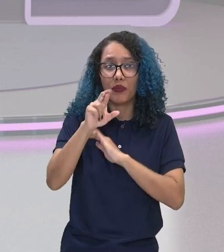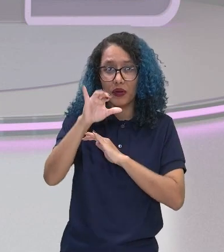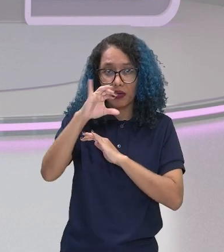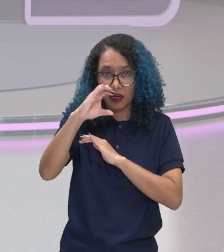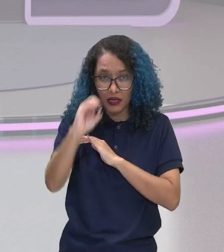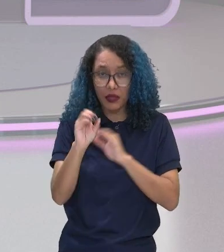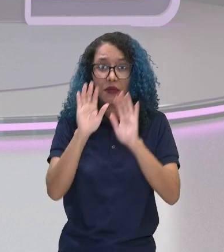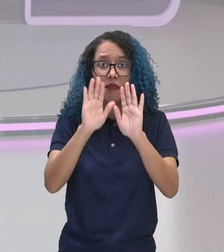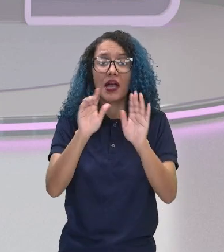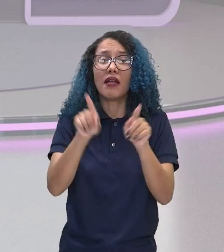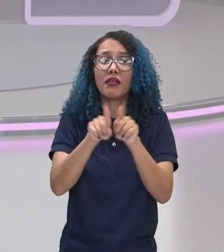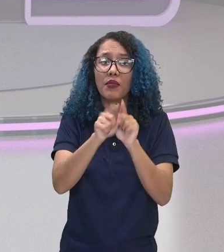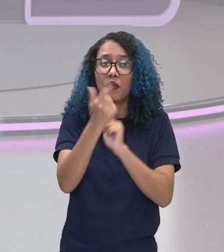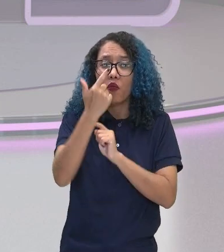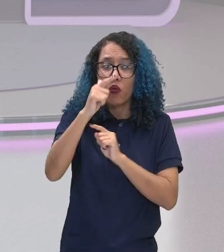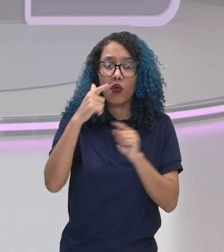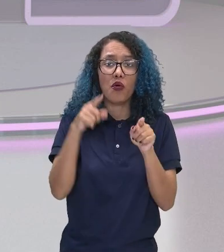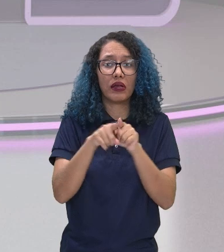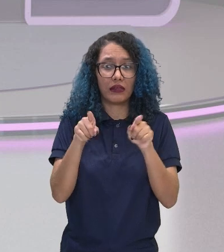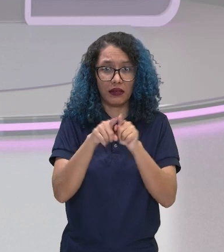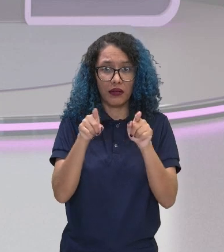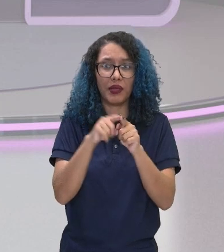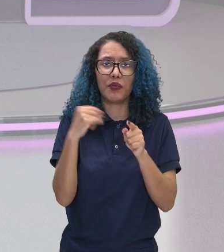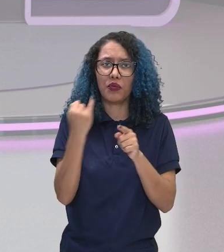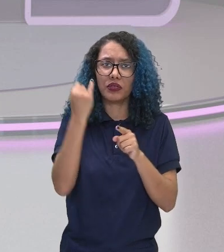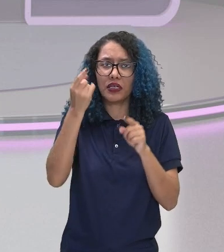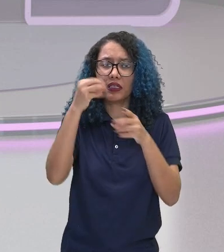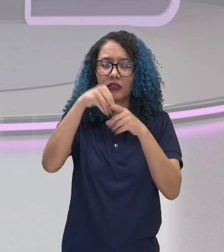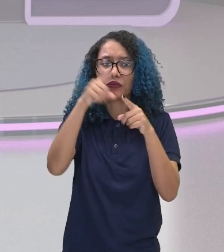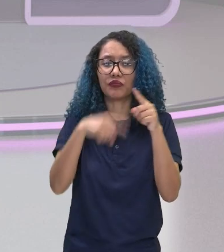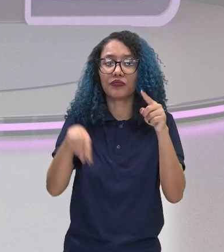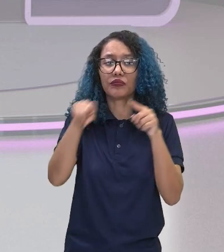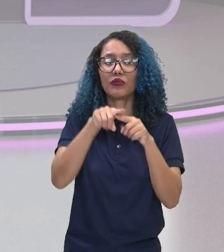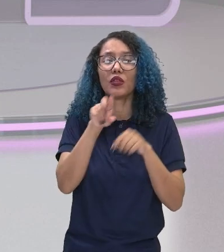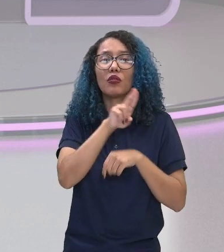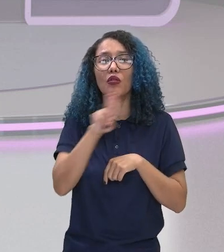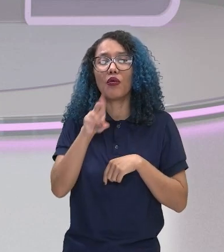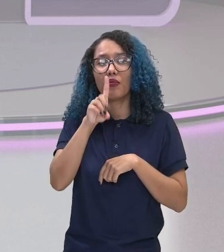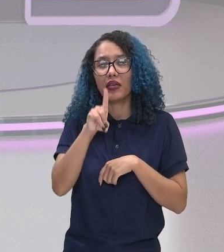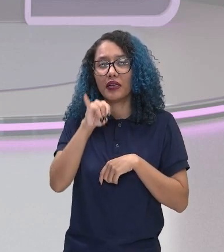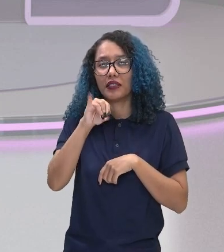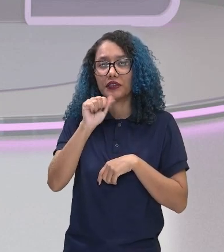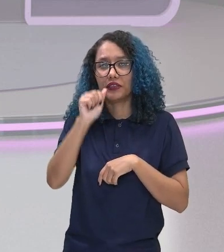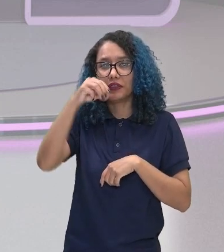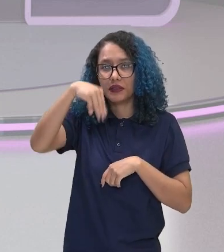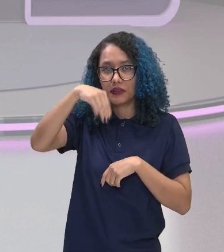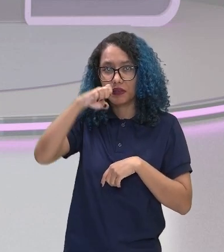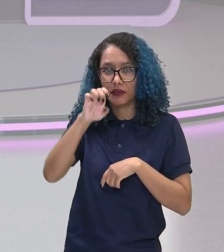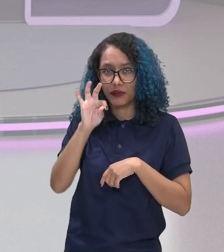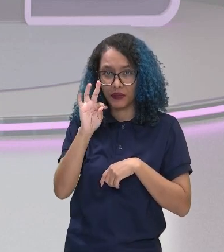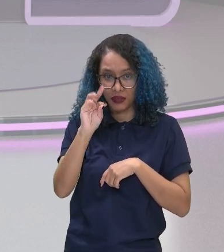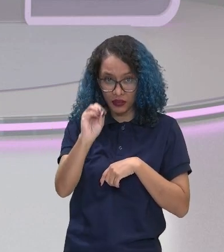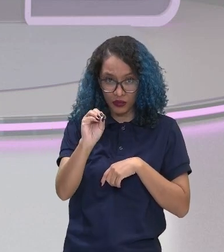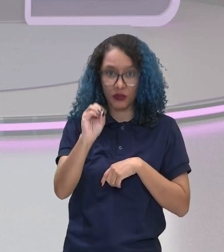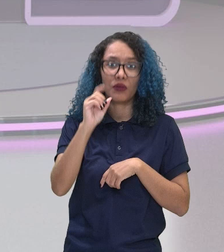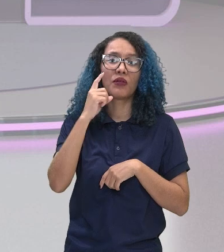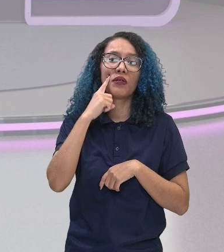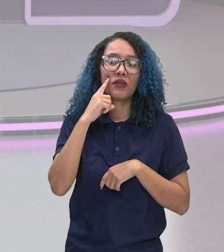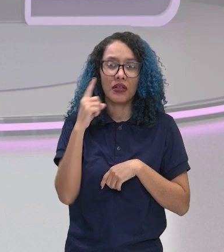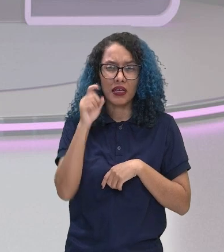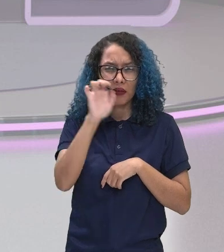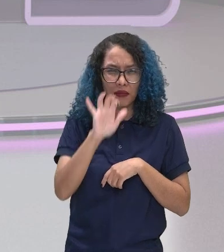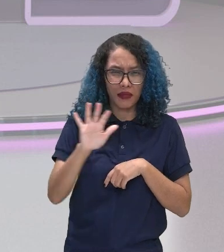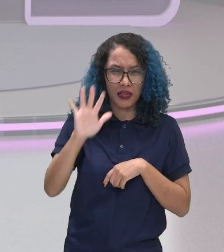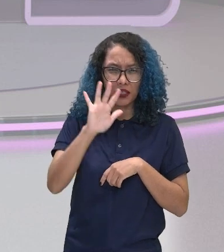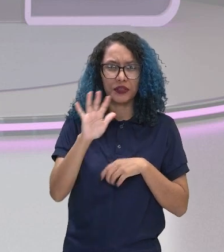importante ainda aí na circunferência, que é o que nós chamamos de diâmetro. Observa bem na imagem que